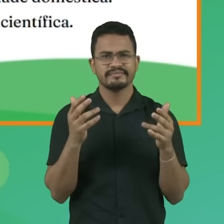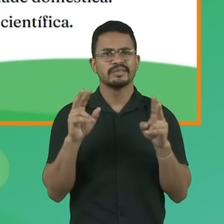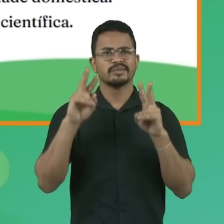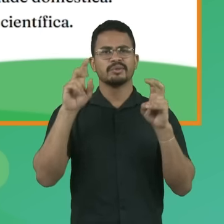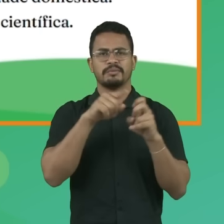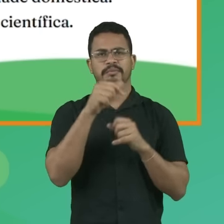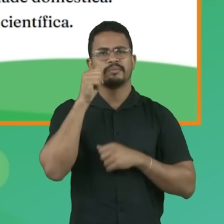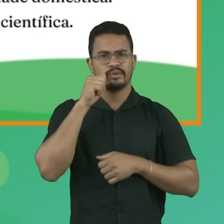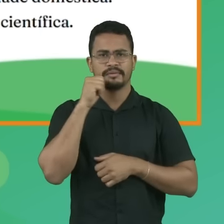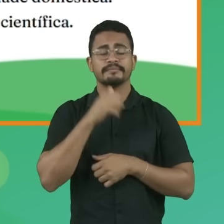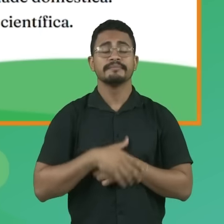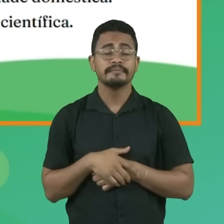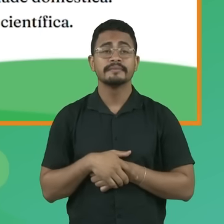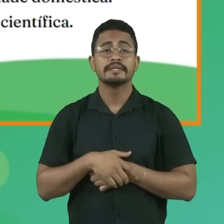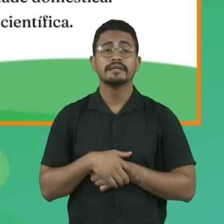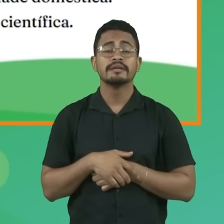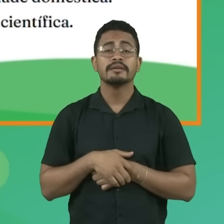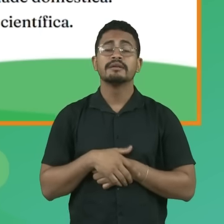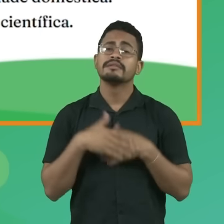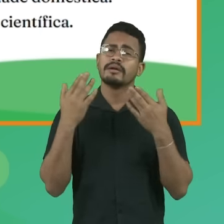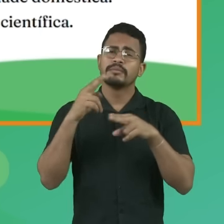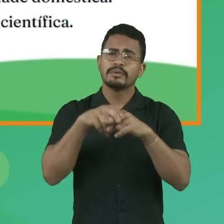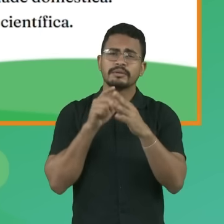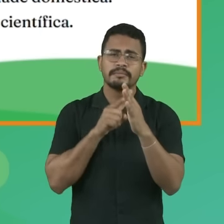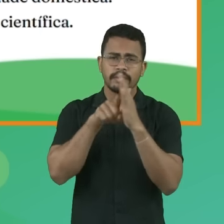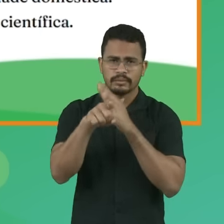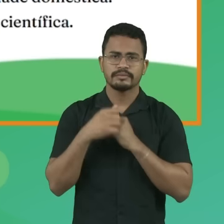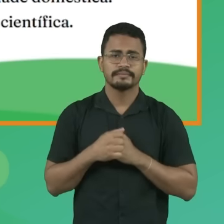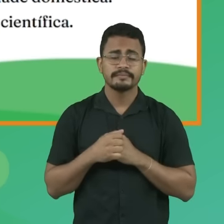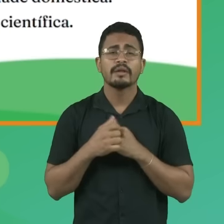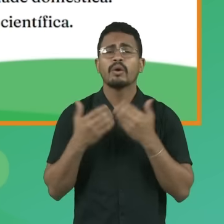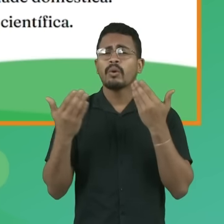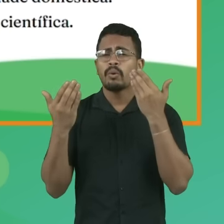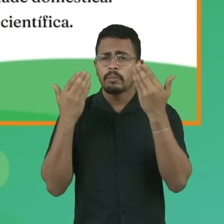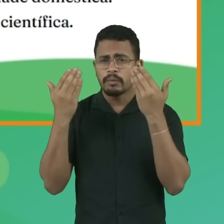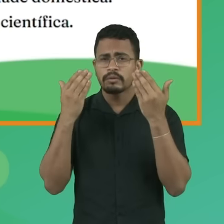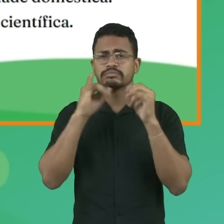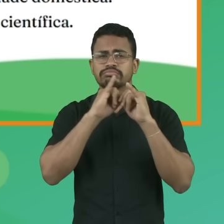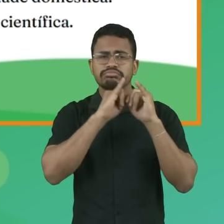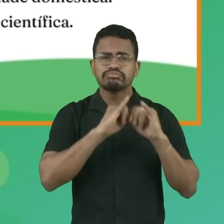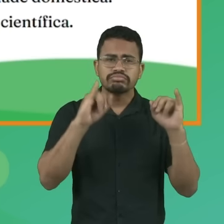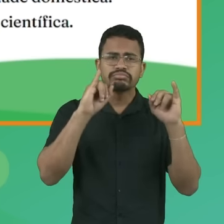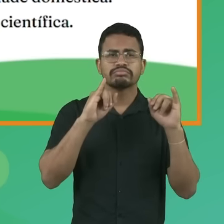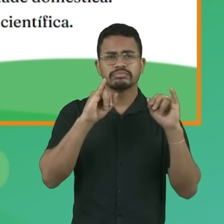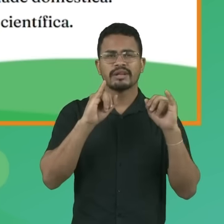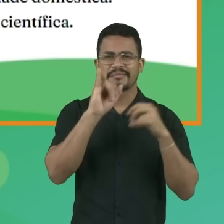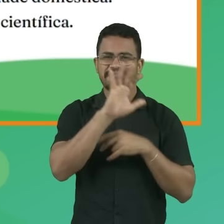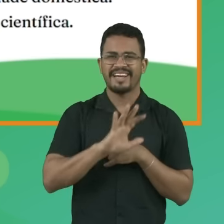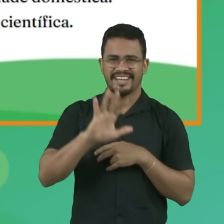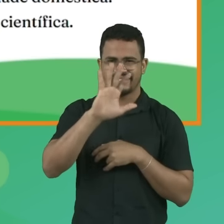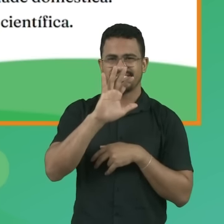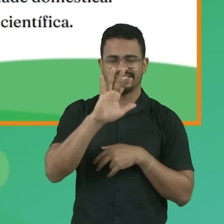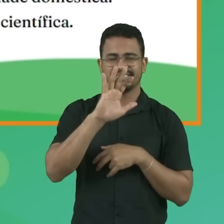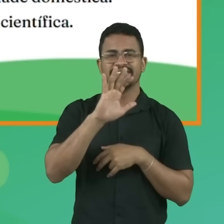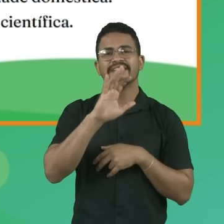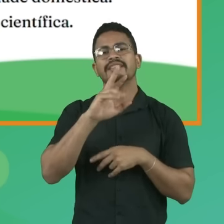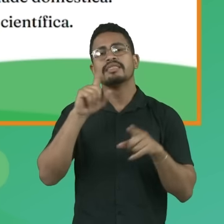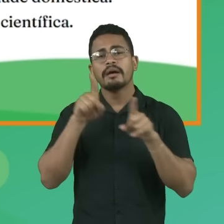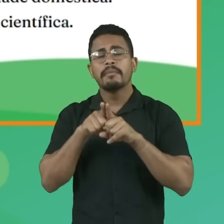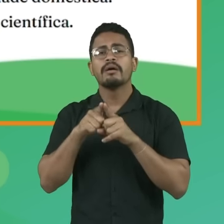dessas mulheres. E aí vem a pergunta, né? A comparação entre o anúncio publicitário lá de 68 e a